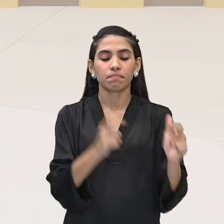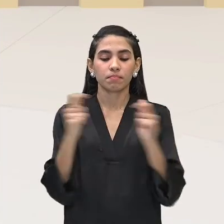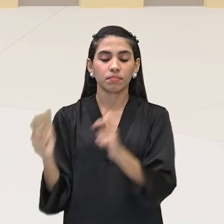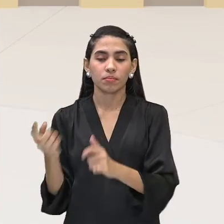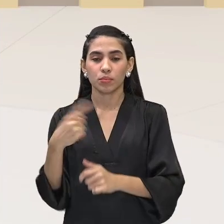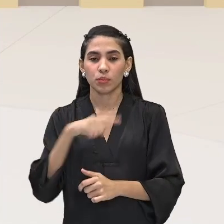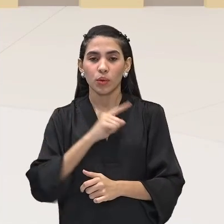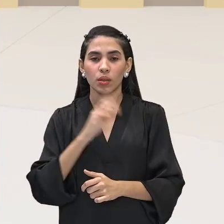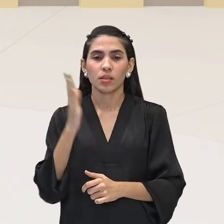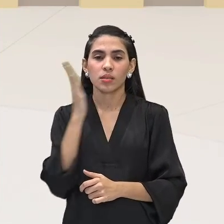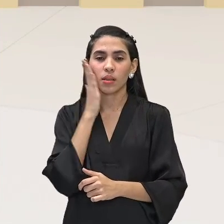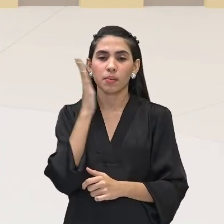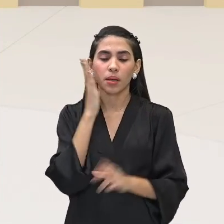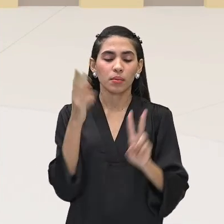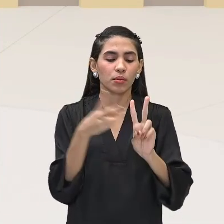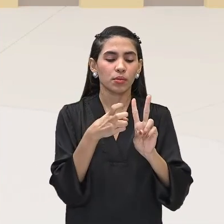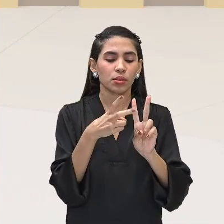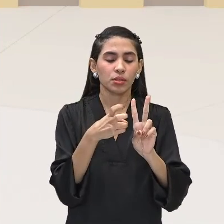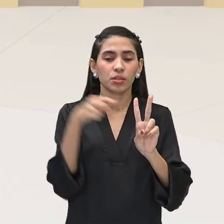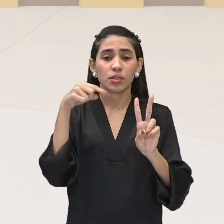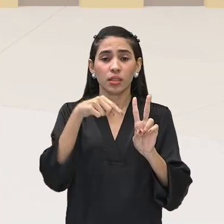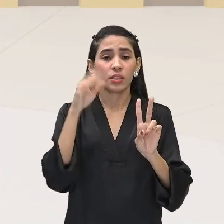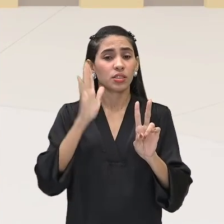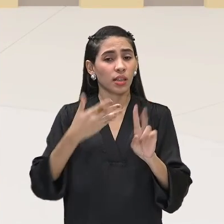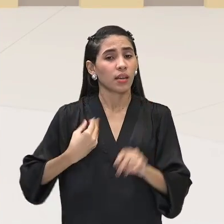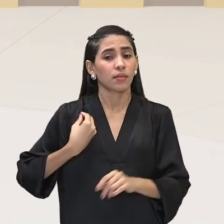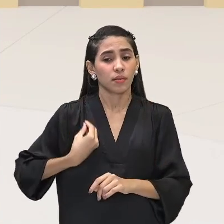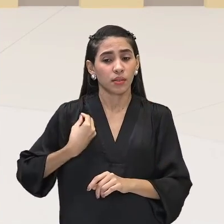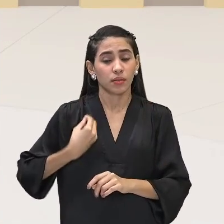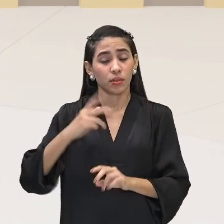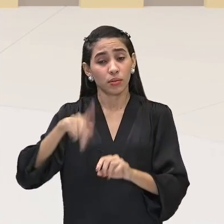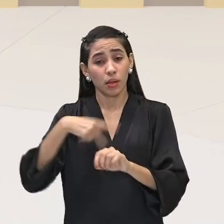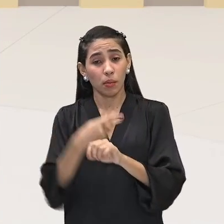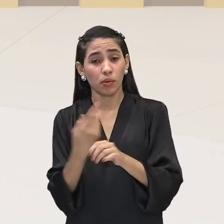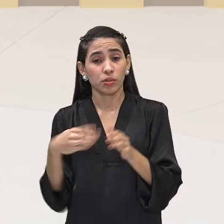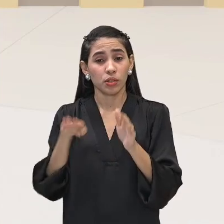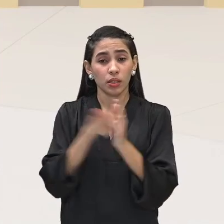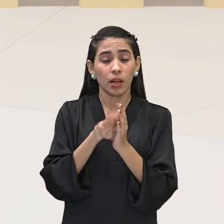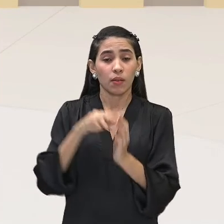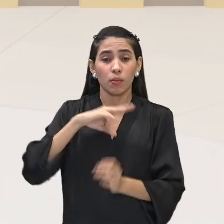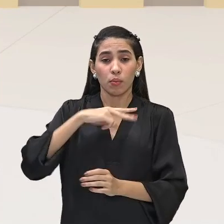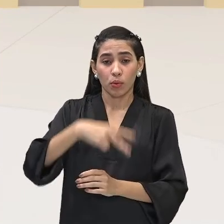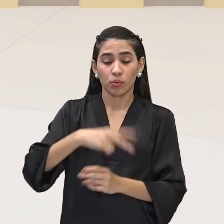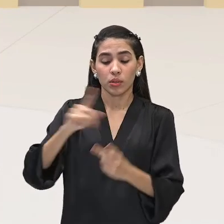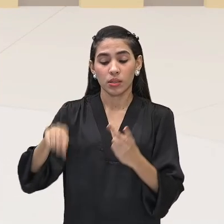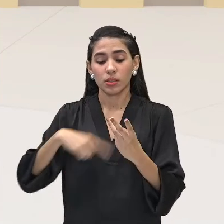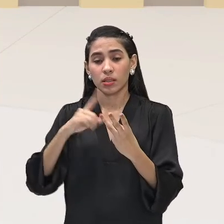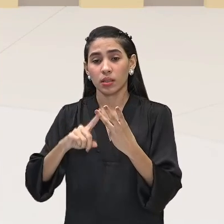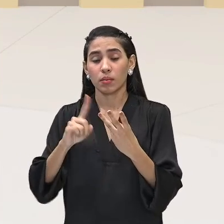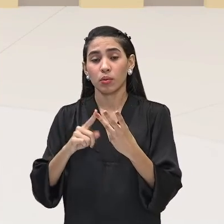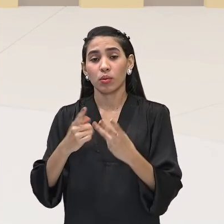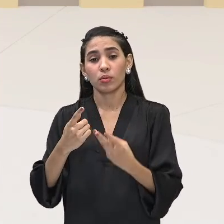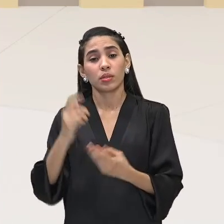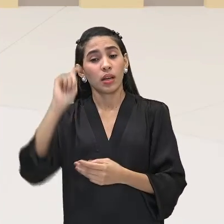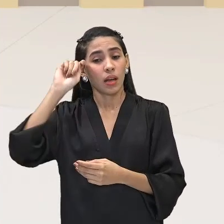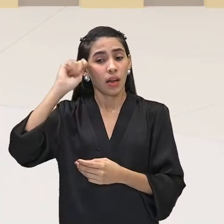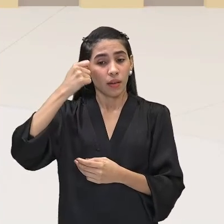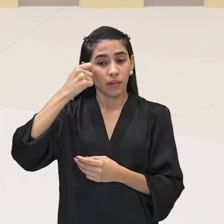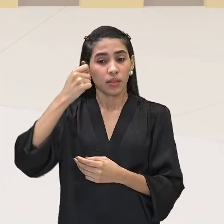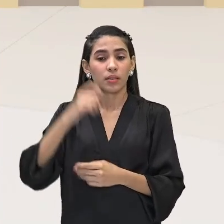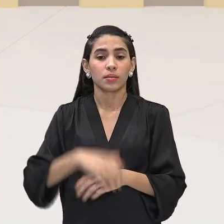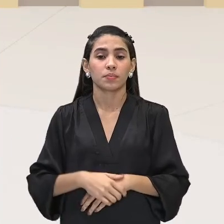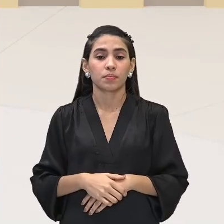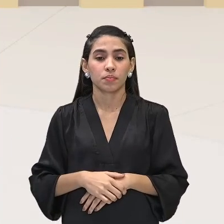Sabemos que os nativos indígenas já habitavam a região, depois chegaram os portugueses, que por sua vez trouxeram africanos escravizados,